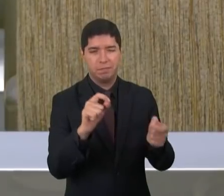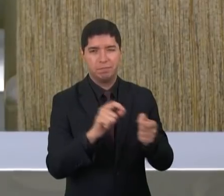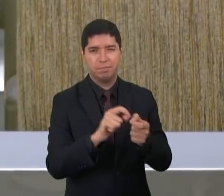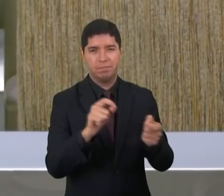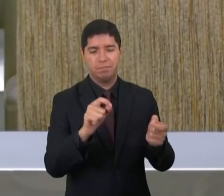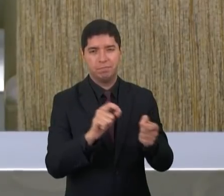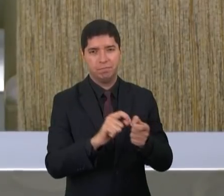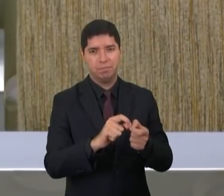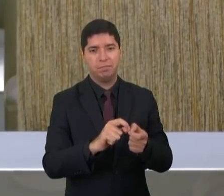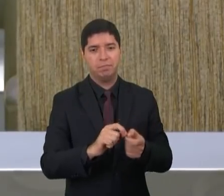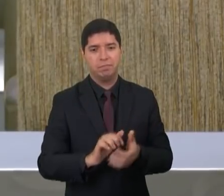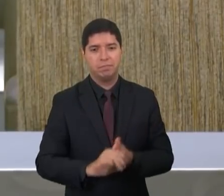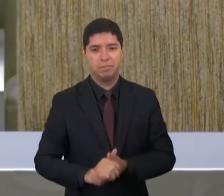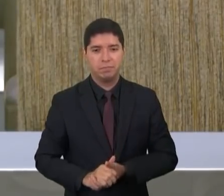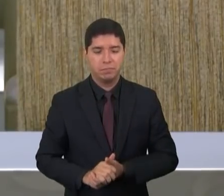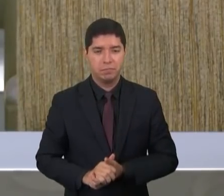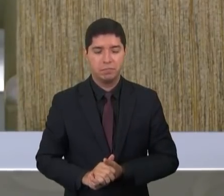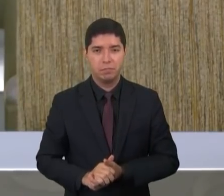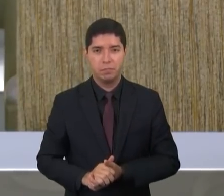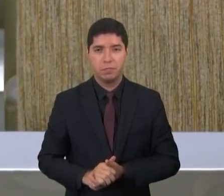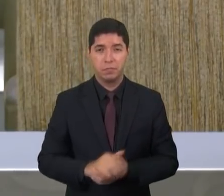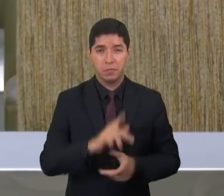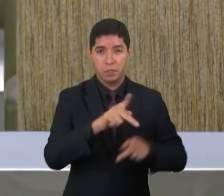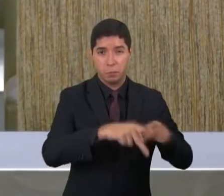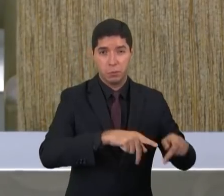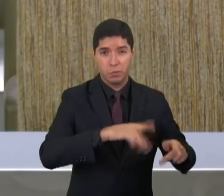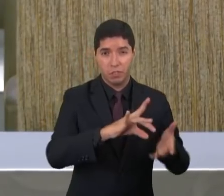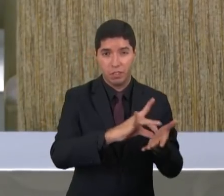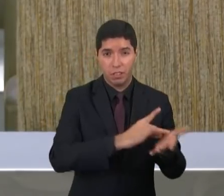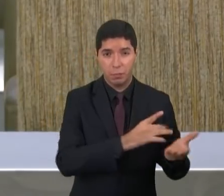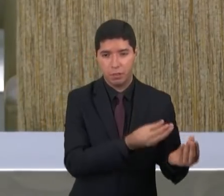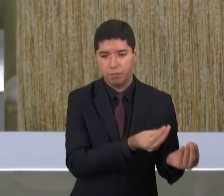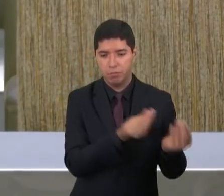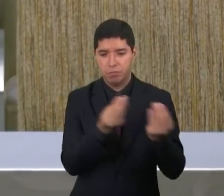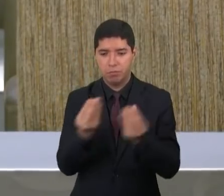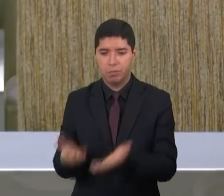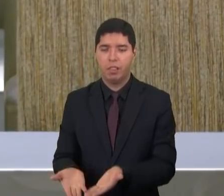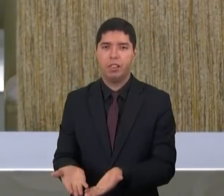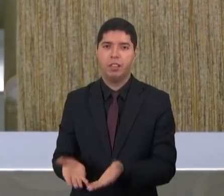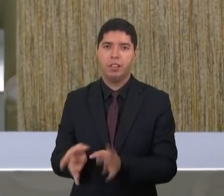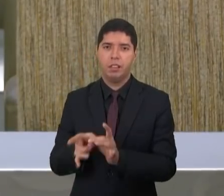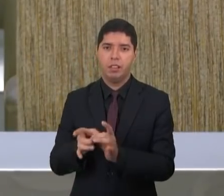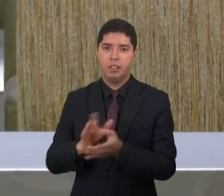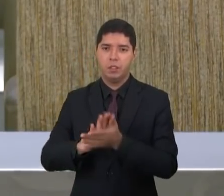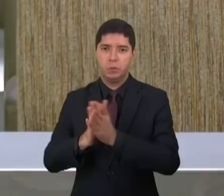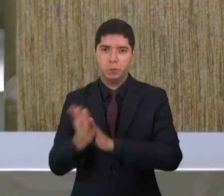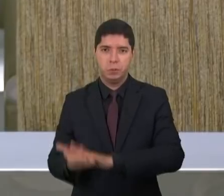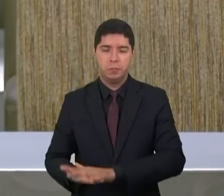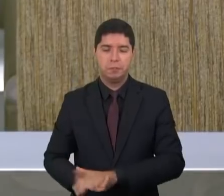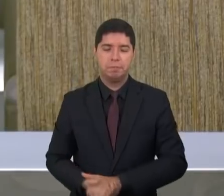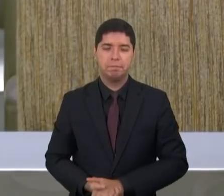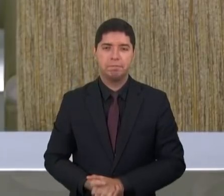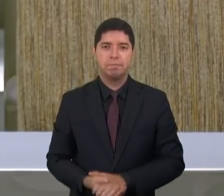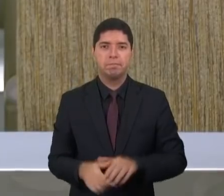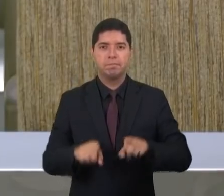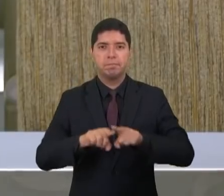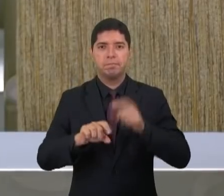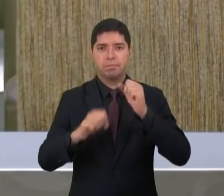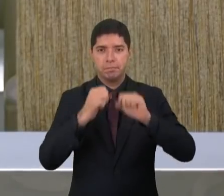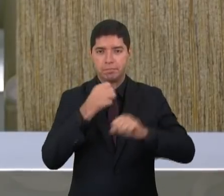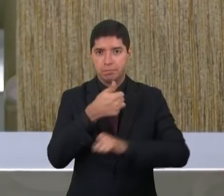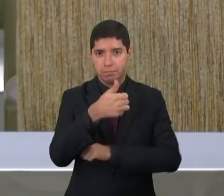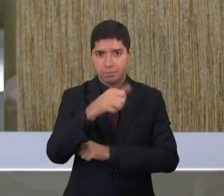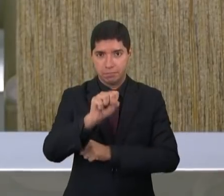fazer. Ele entregará os inimigos em tuas mãos. O salmista ainda no salmo de número